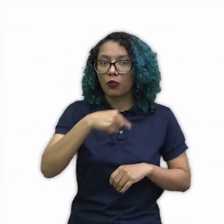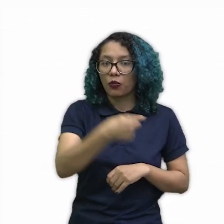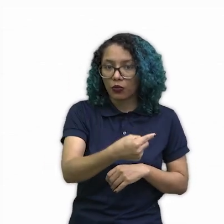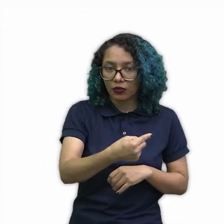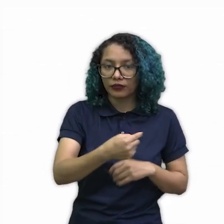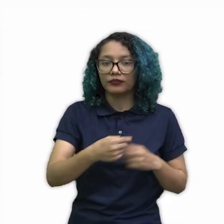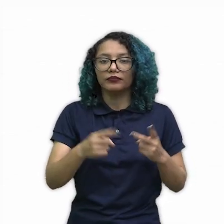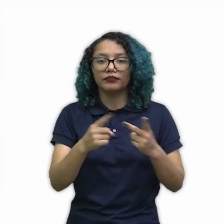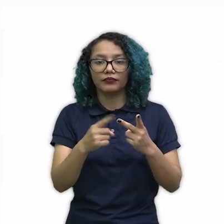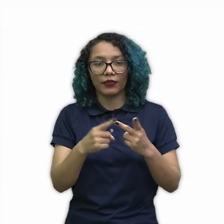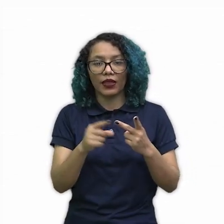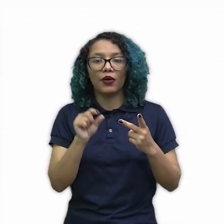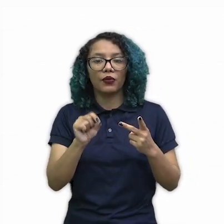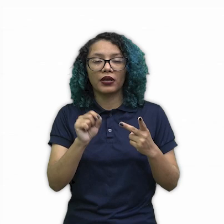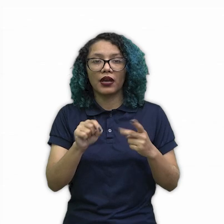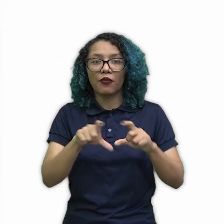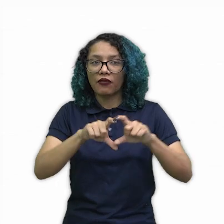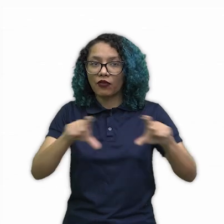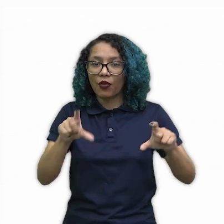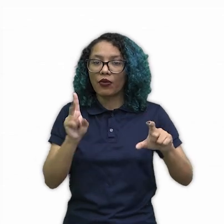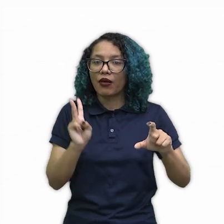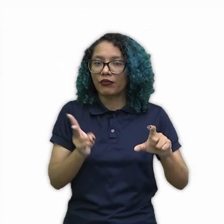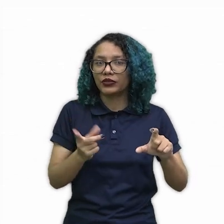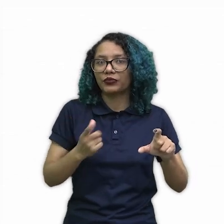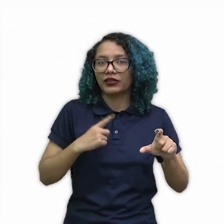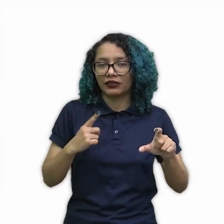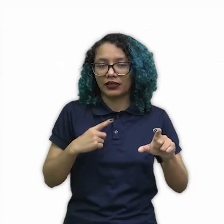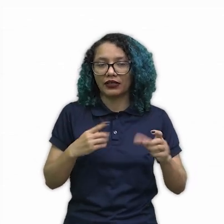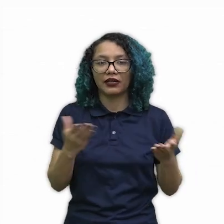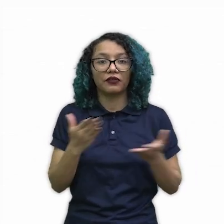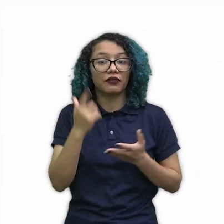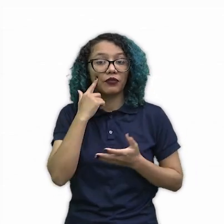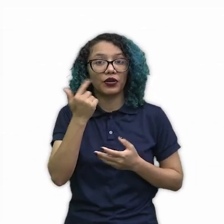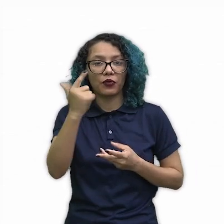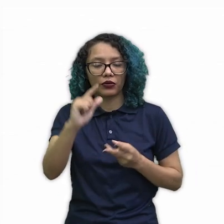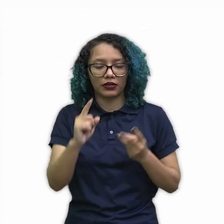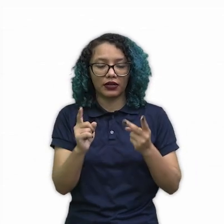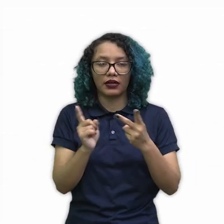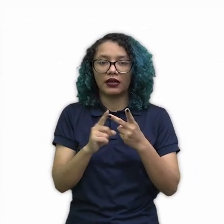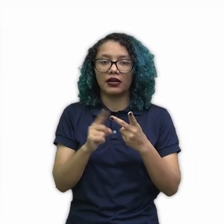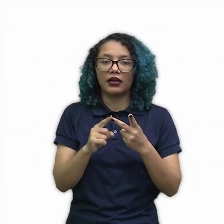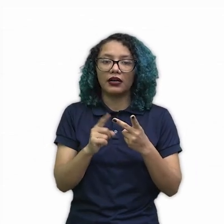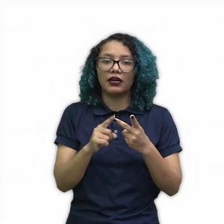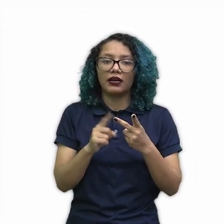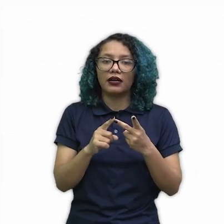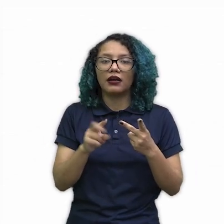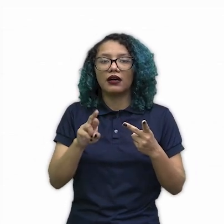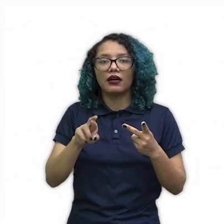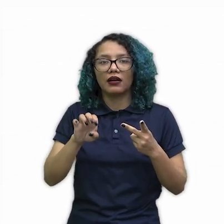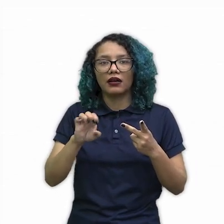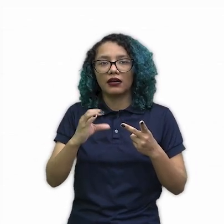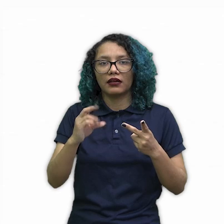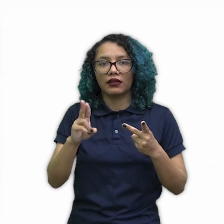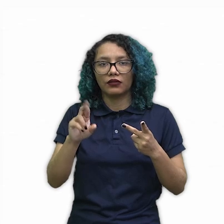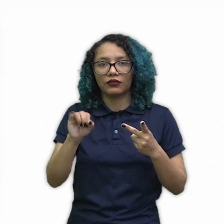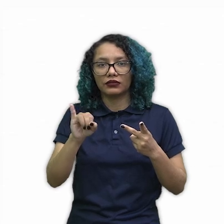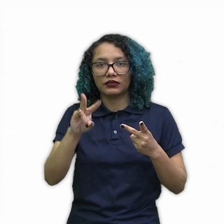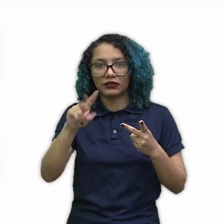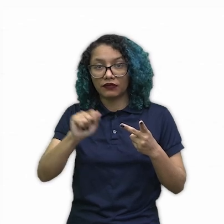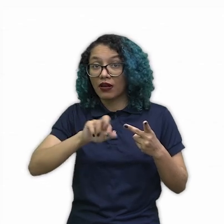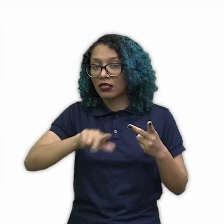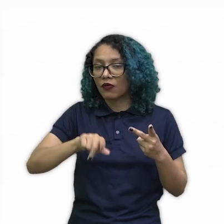uma fórmula de recorrência. Agora vamos ver as sequências não recursivas. Então a não recursiva é o contrário,